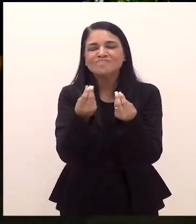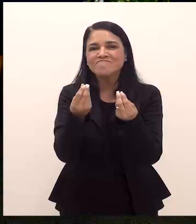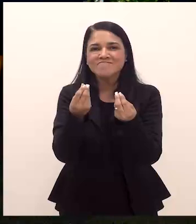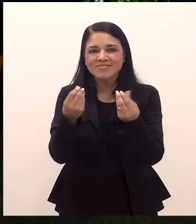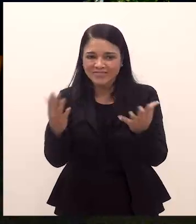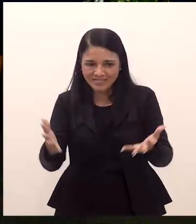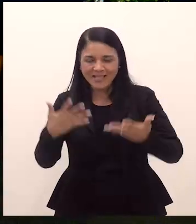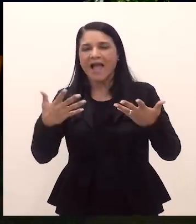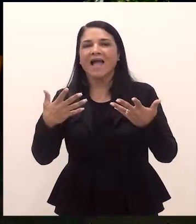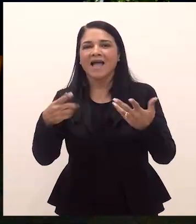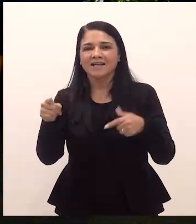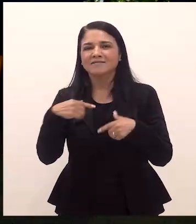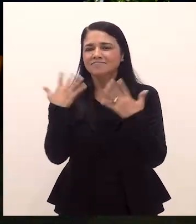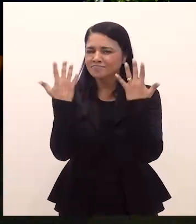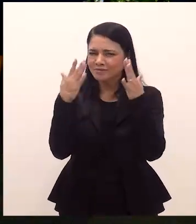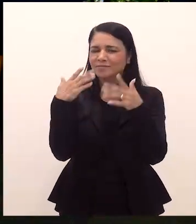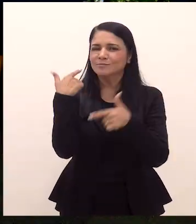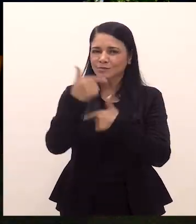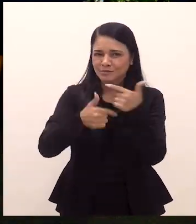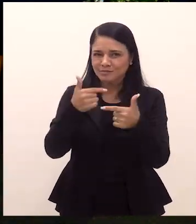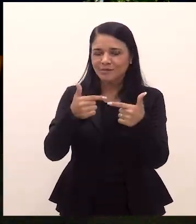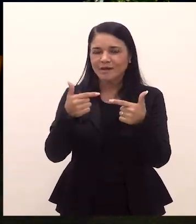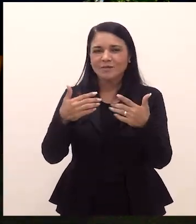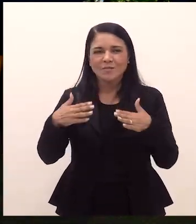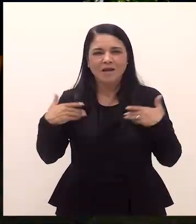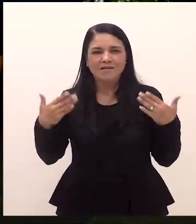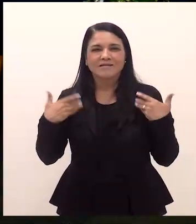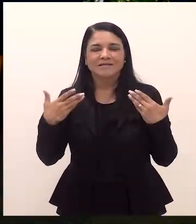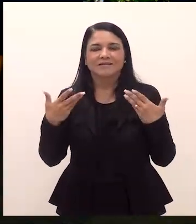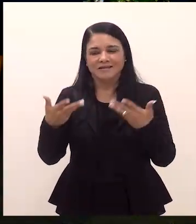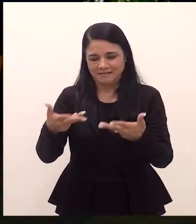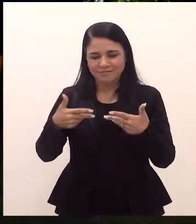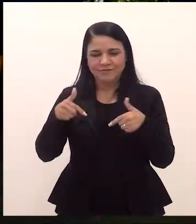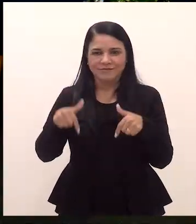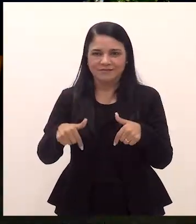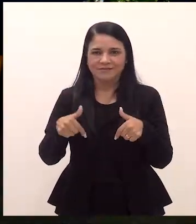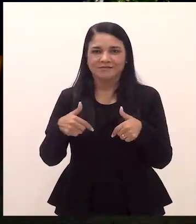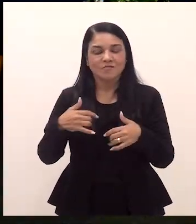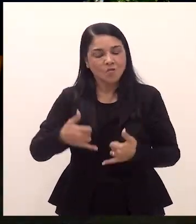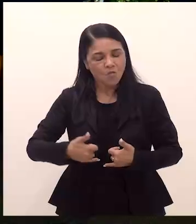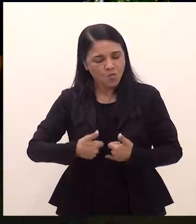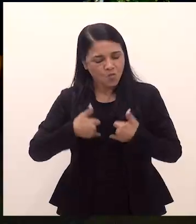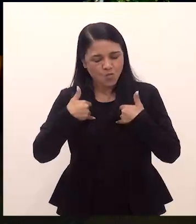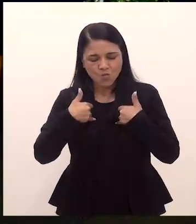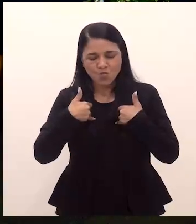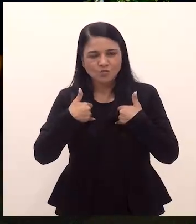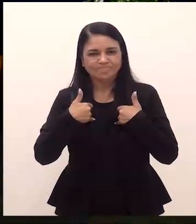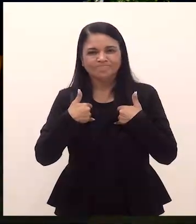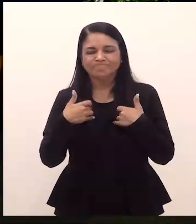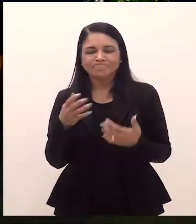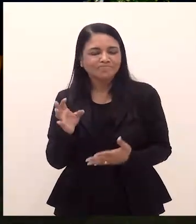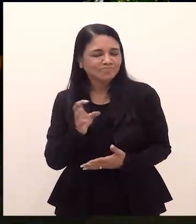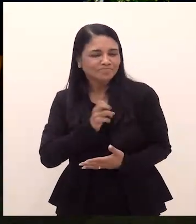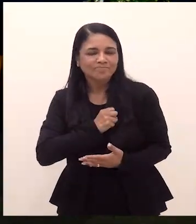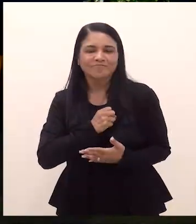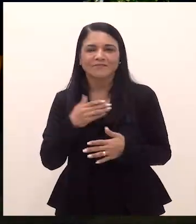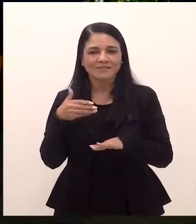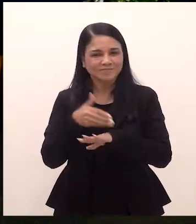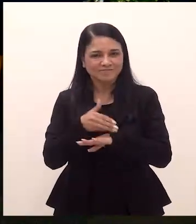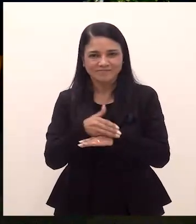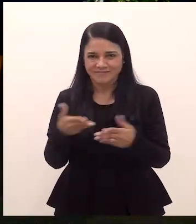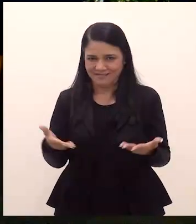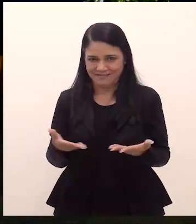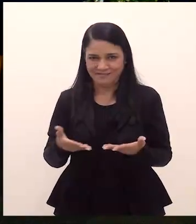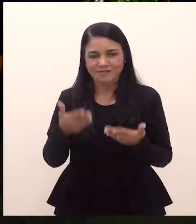música brasileira tem esse sabor, né? Parabéns pelo seu trabalho. Uma alegria receber você aqui. Uma